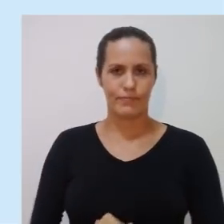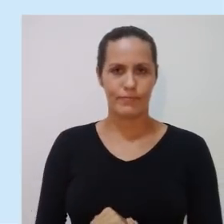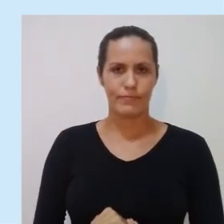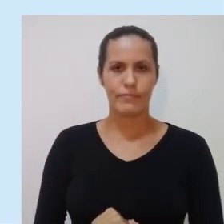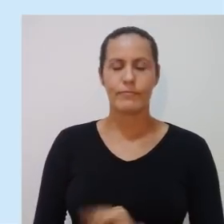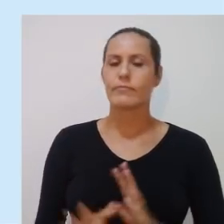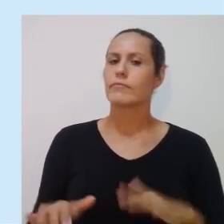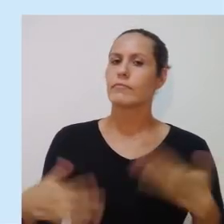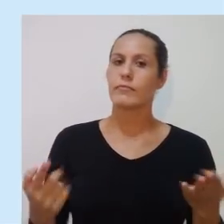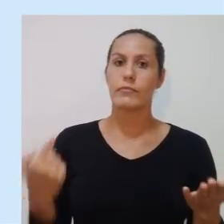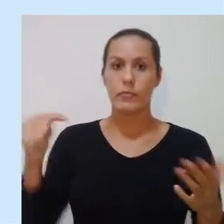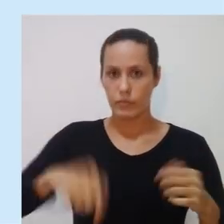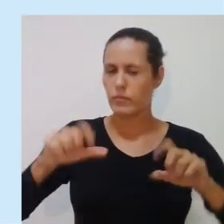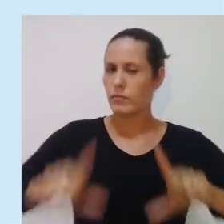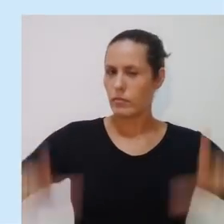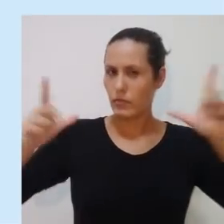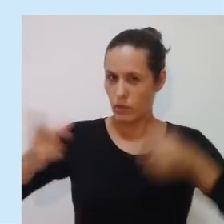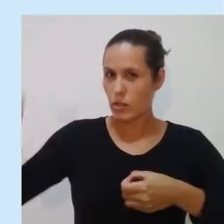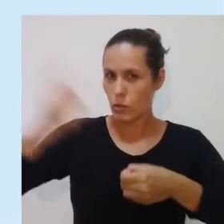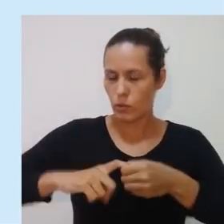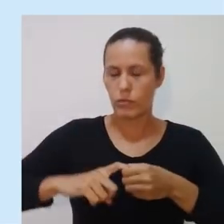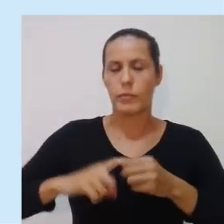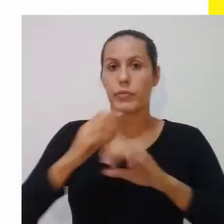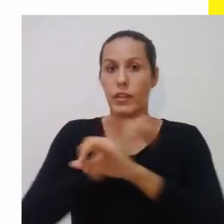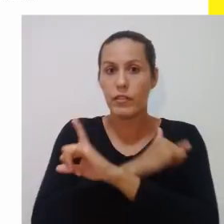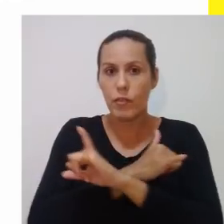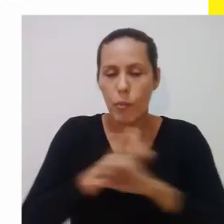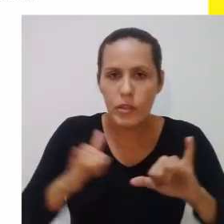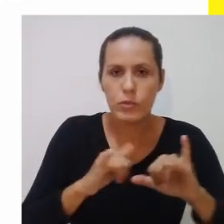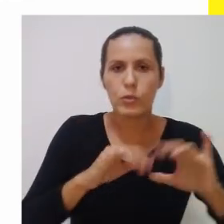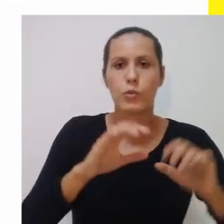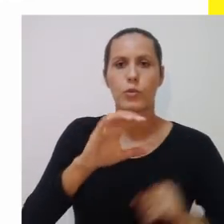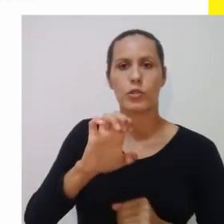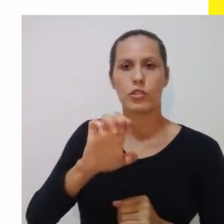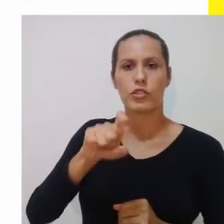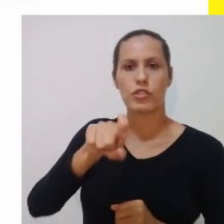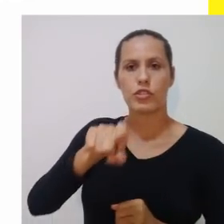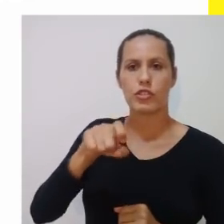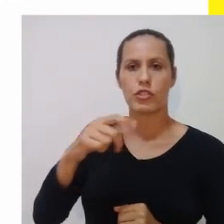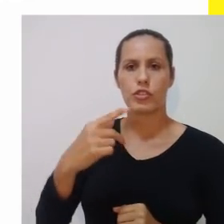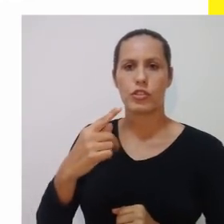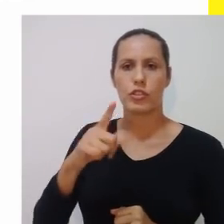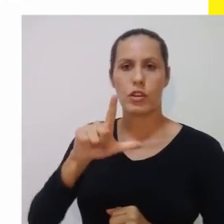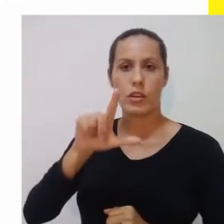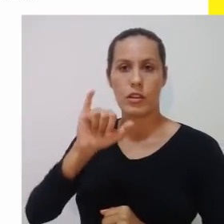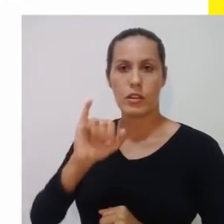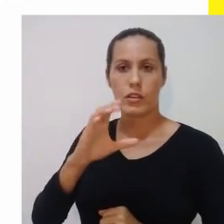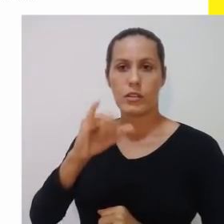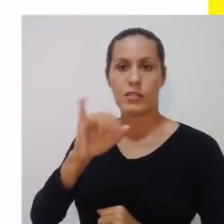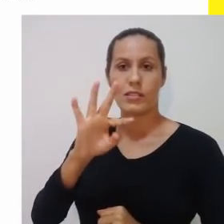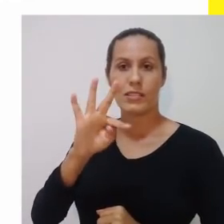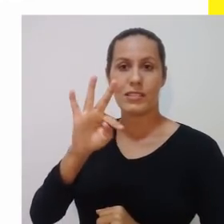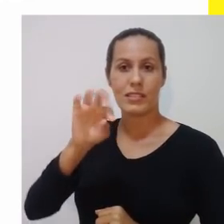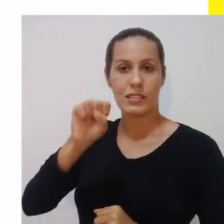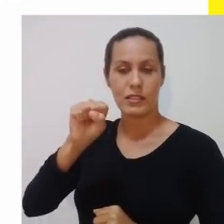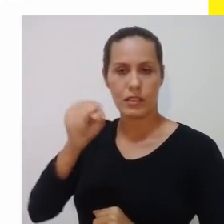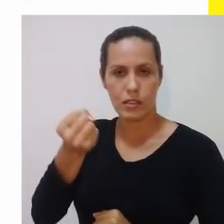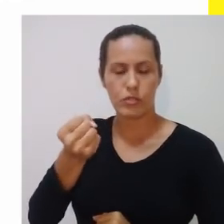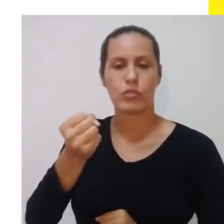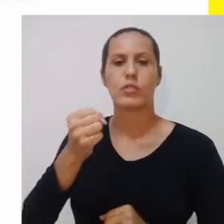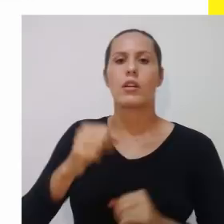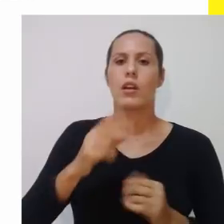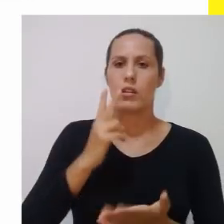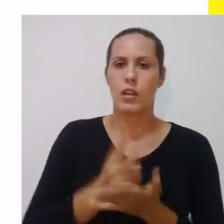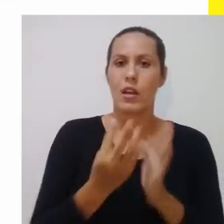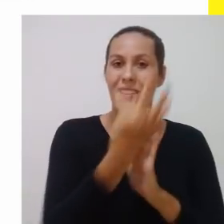responder corretamente. Então, veja a nossa tela de novo. As informações explícitas são aquelas manifestadas